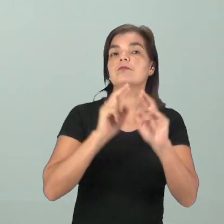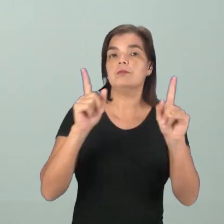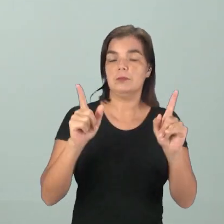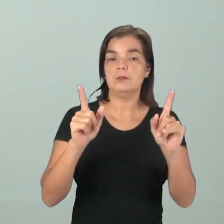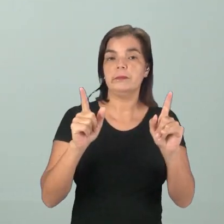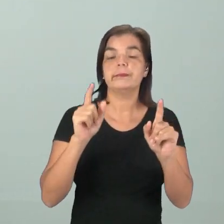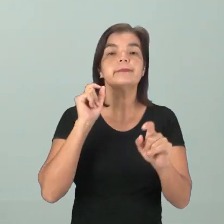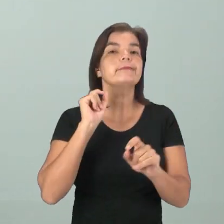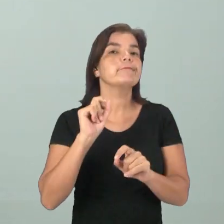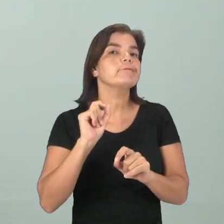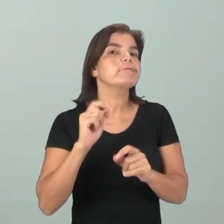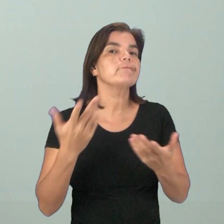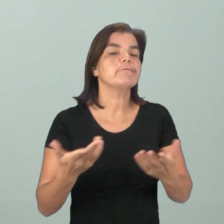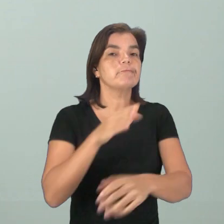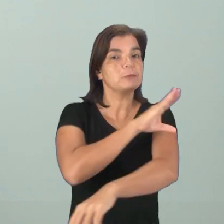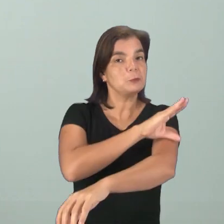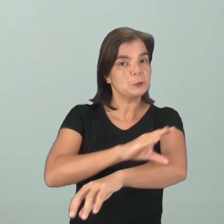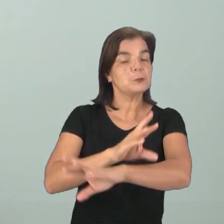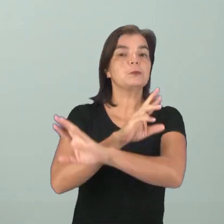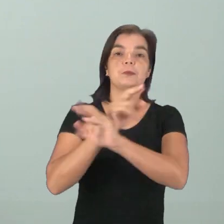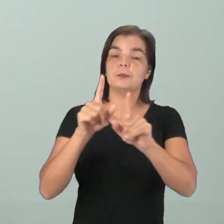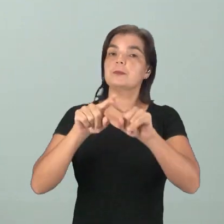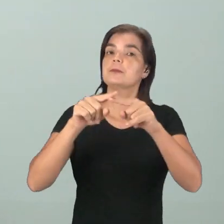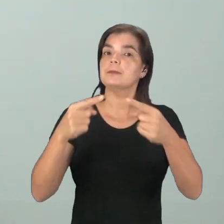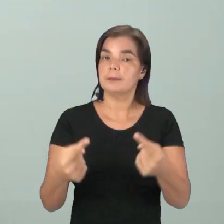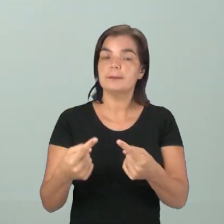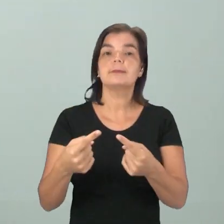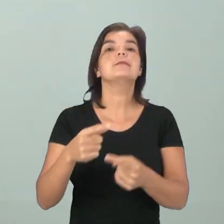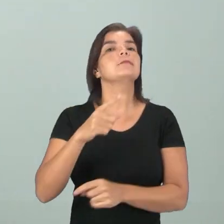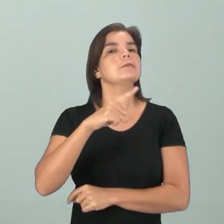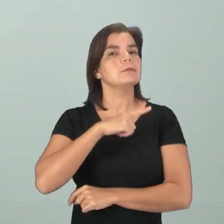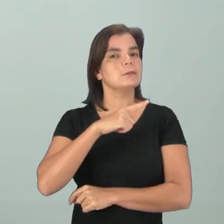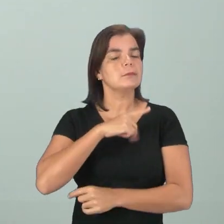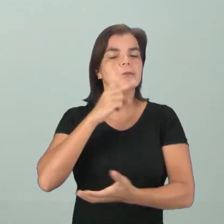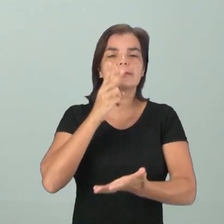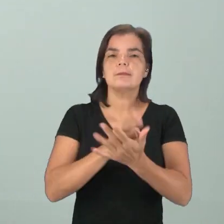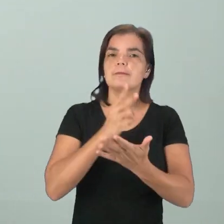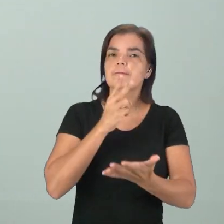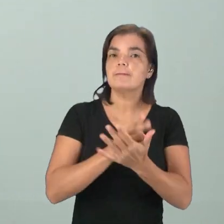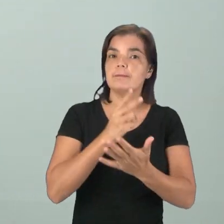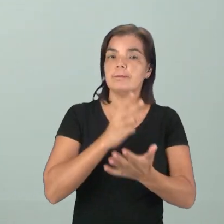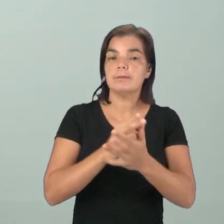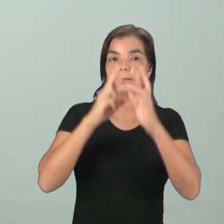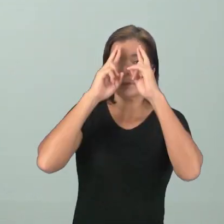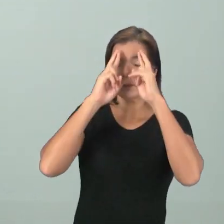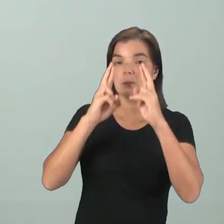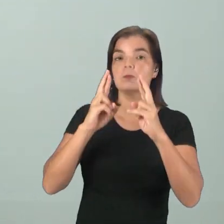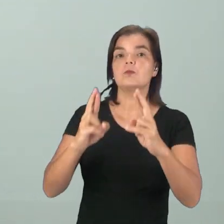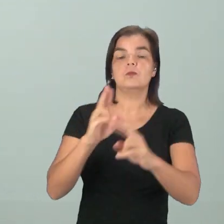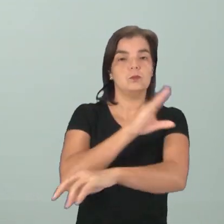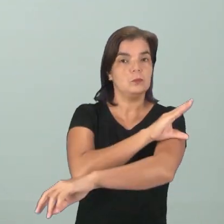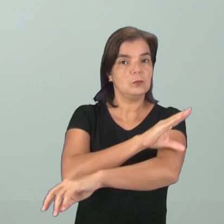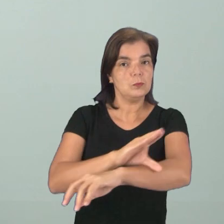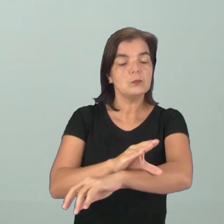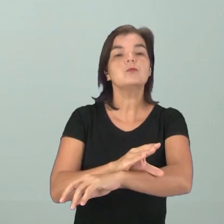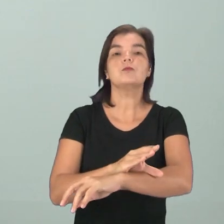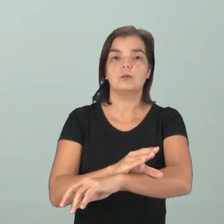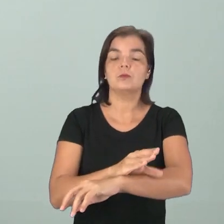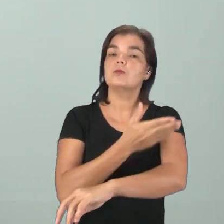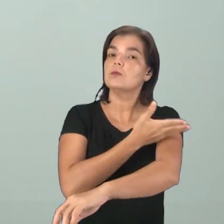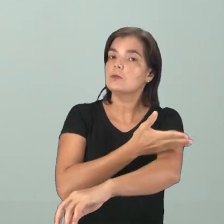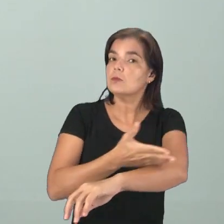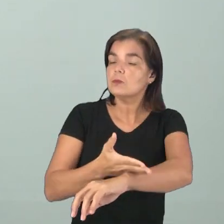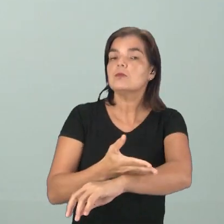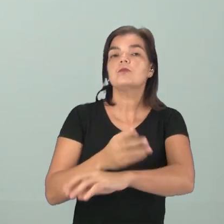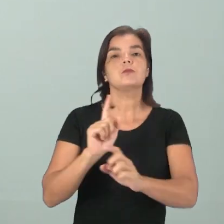diferentes, acabam sendo culturas diferentes, mas que a gente deve sempre respeitar a cultura e os